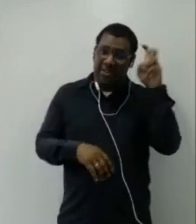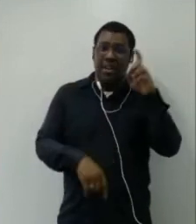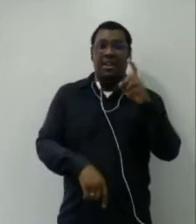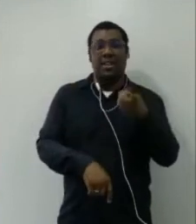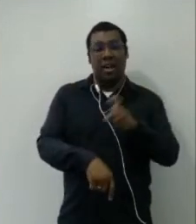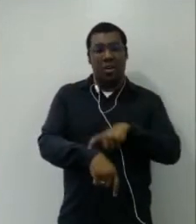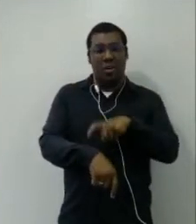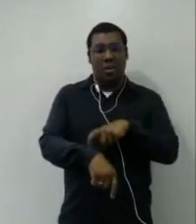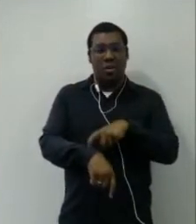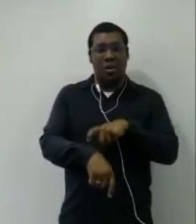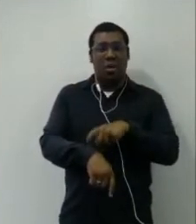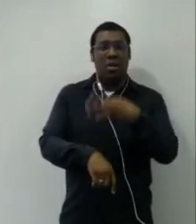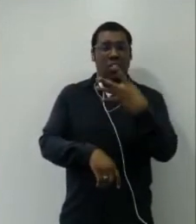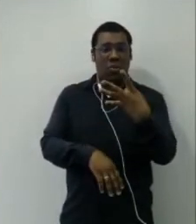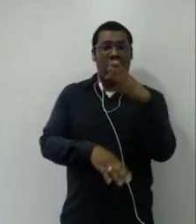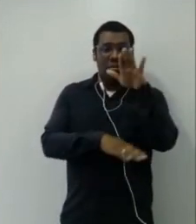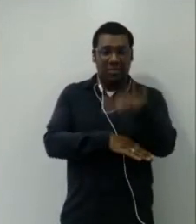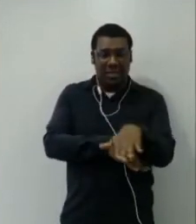E